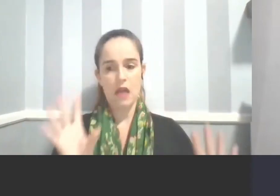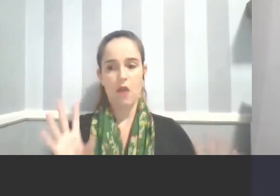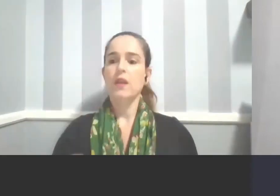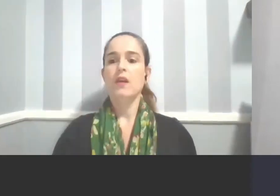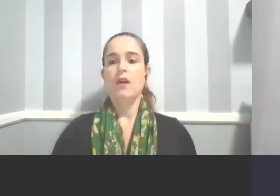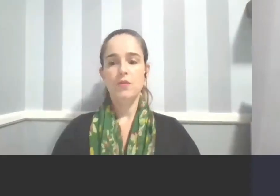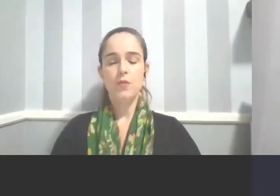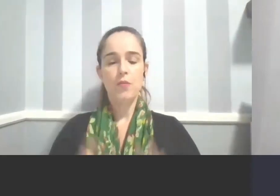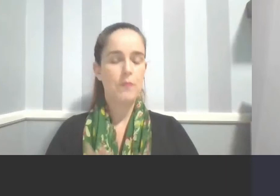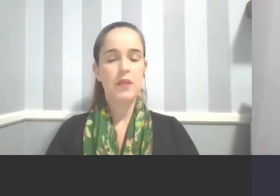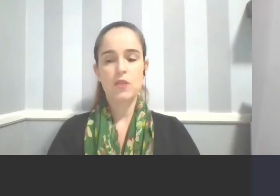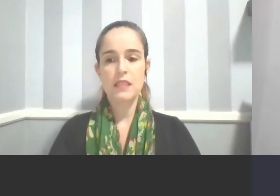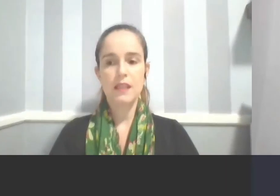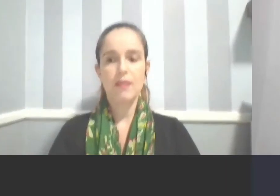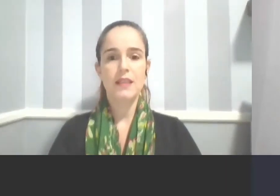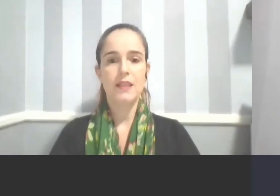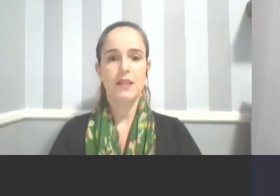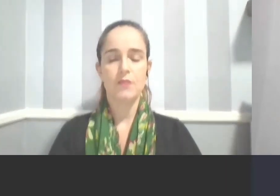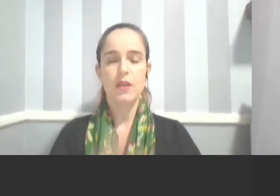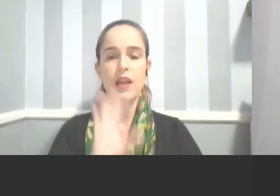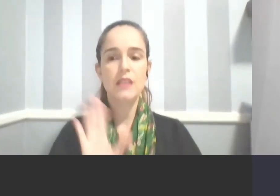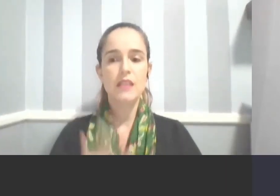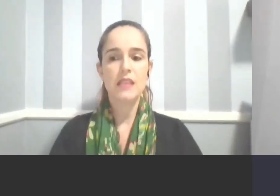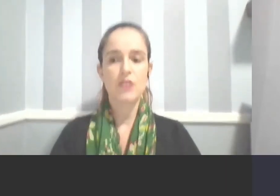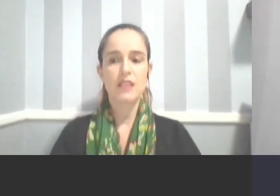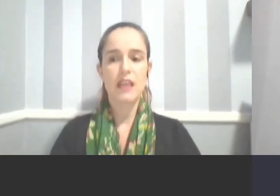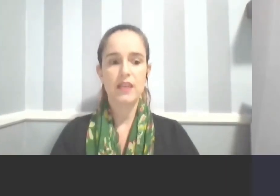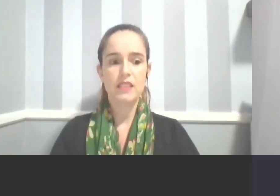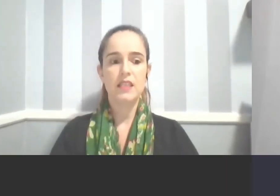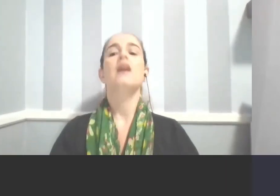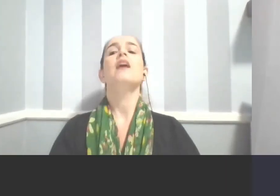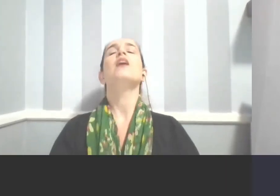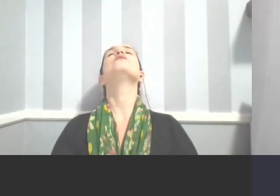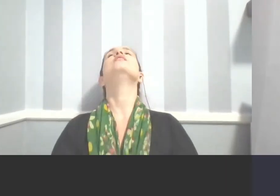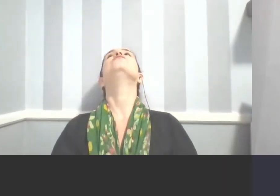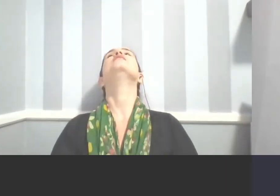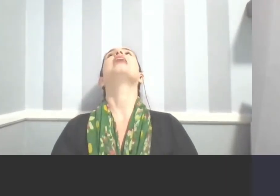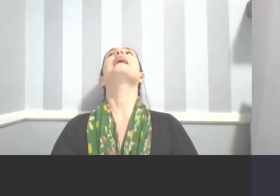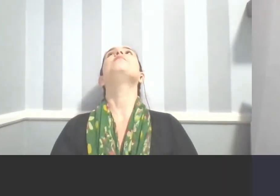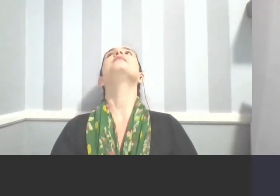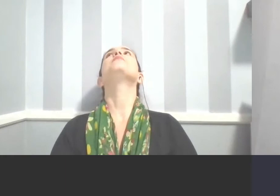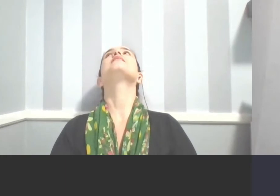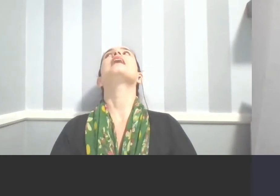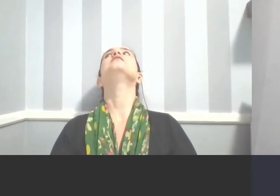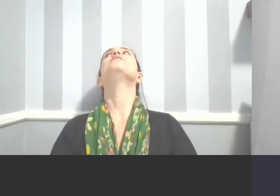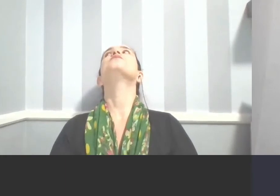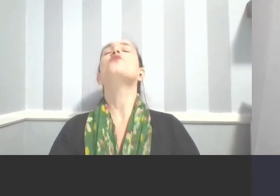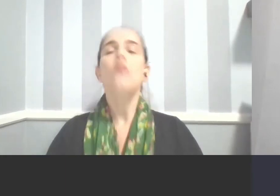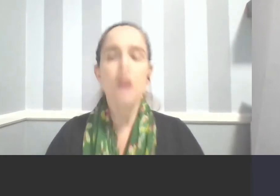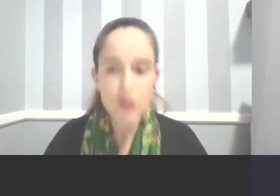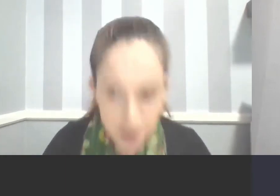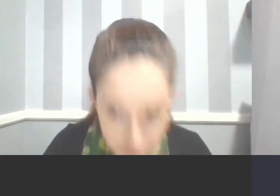hemorragia nasal? Vamos supor, a pessoa está sentada aqui. O que vocês acham que deve fazer? Eu devo virar a cabeça para trás